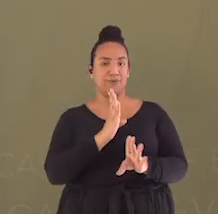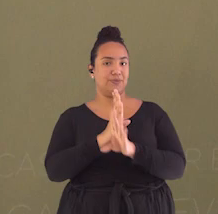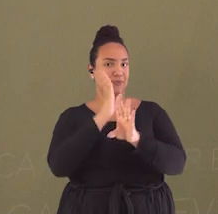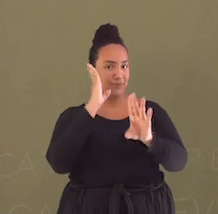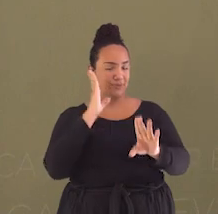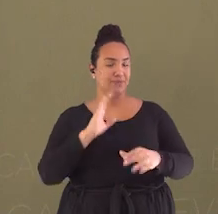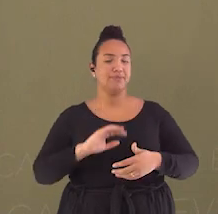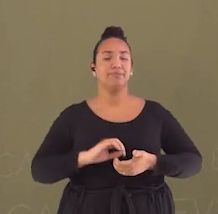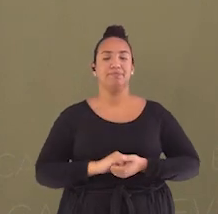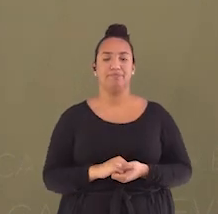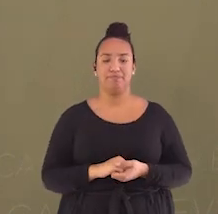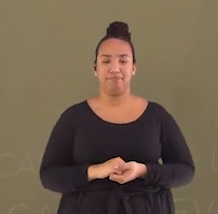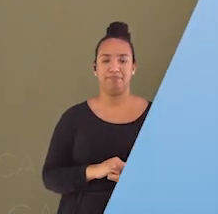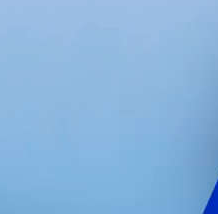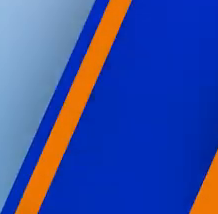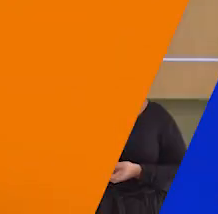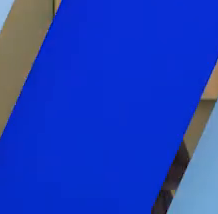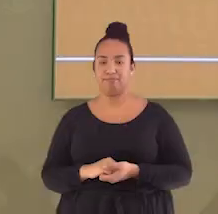pouco juntinhos.